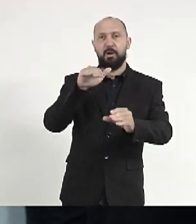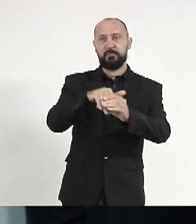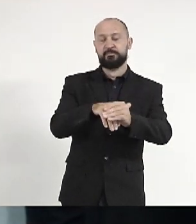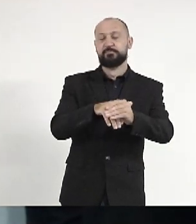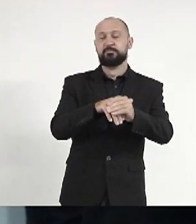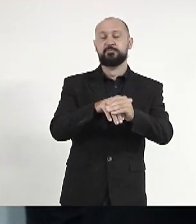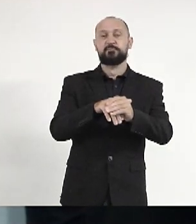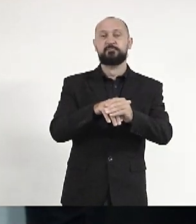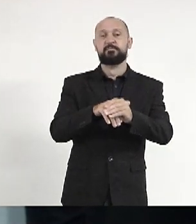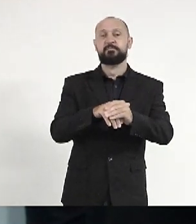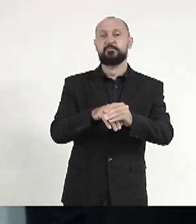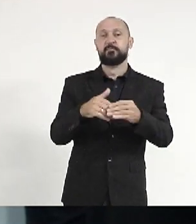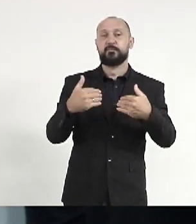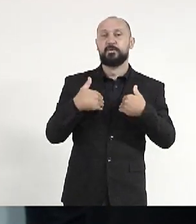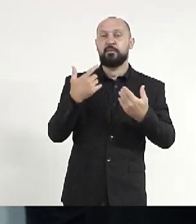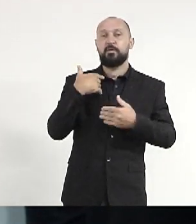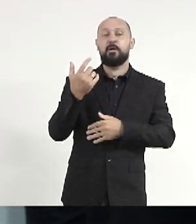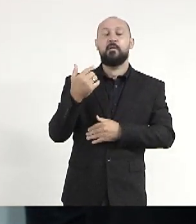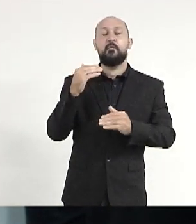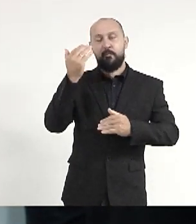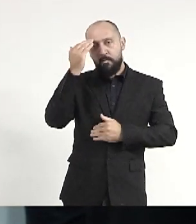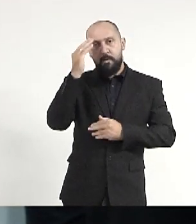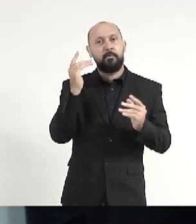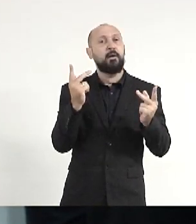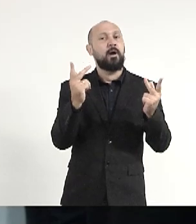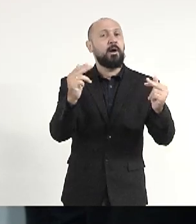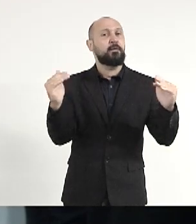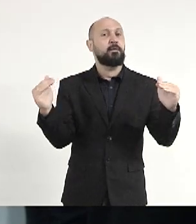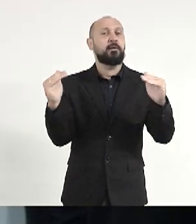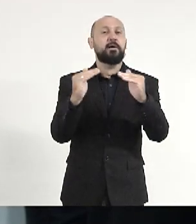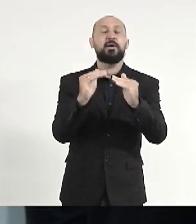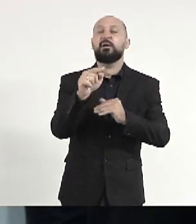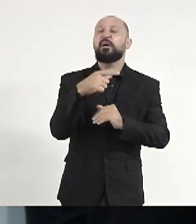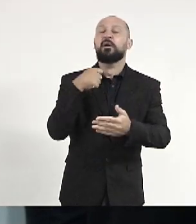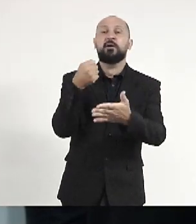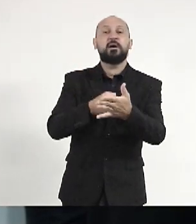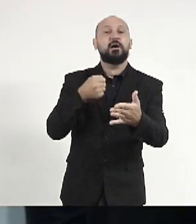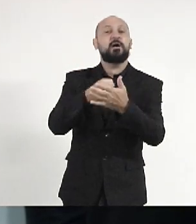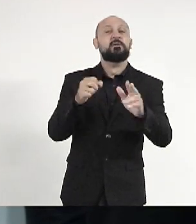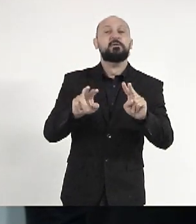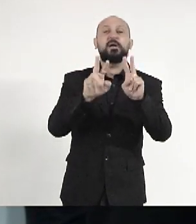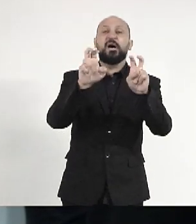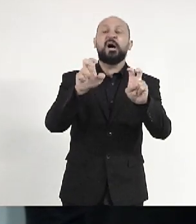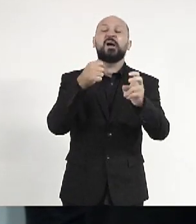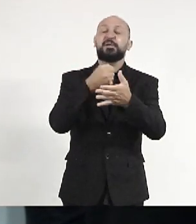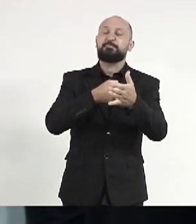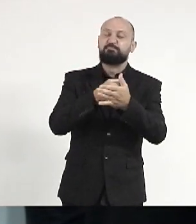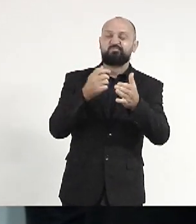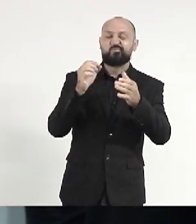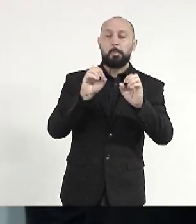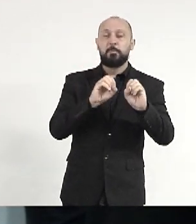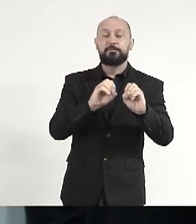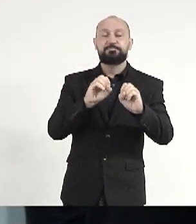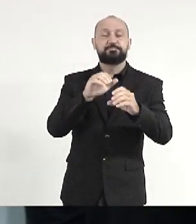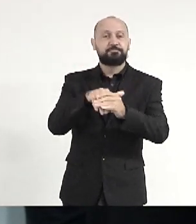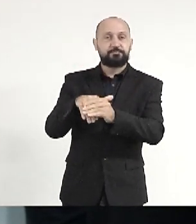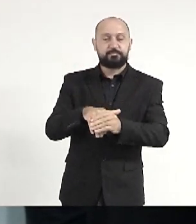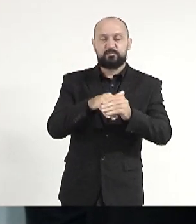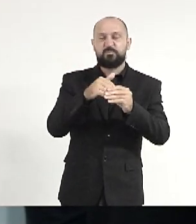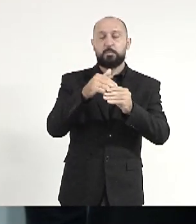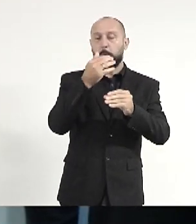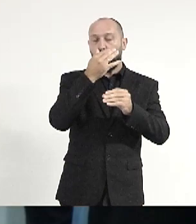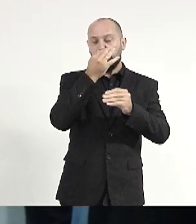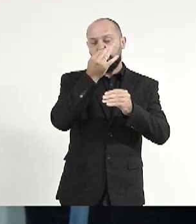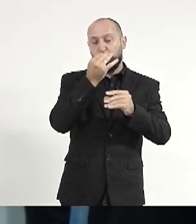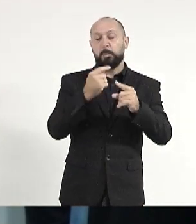eleitoral. Eu tenho o mesmo entendimento de Vossa Excelência, defendo essa pauta da unificação das eleições, porque